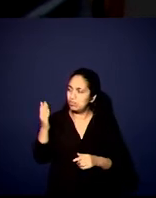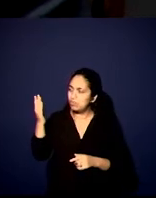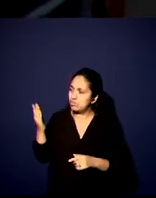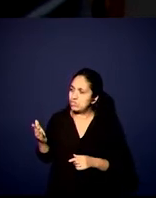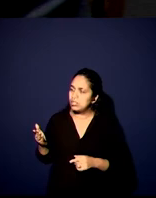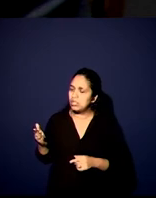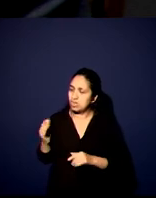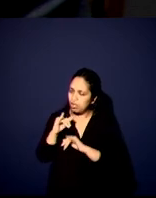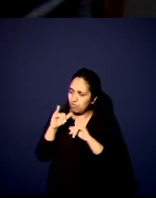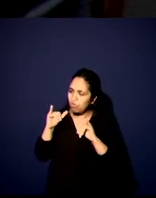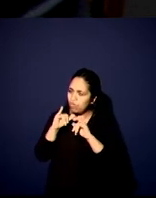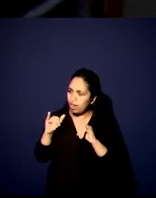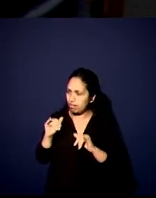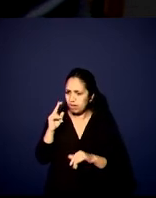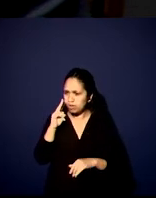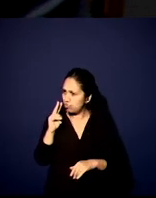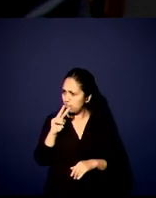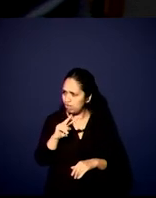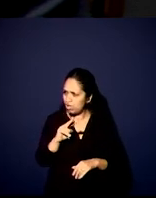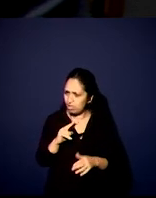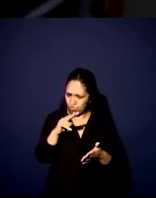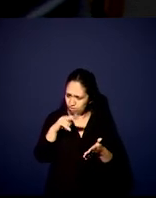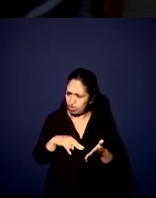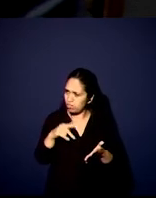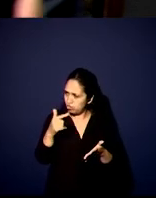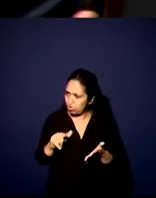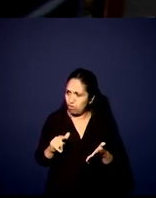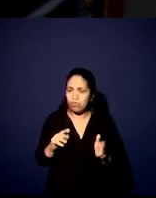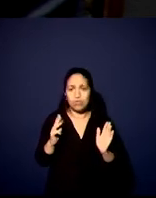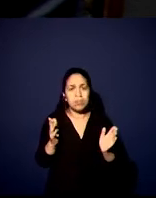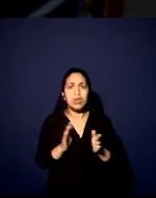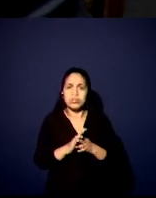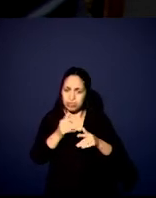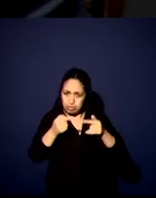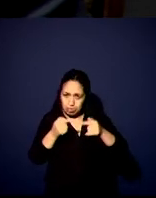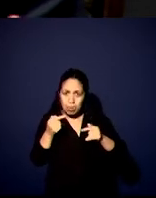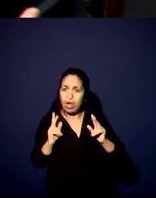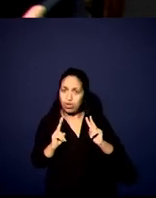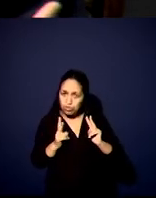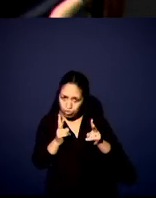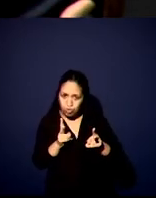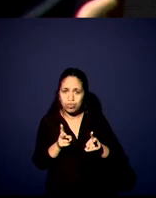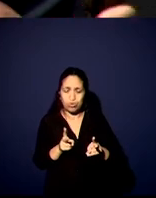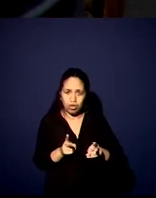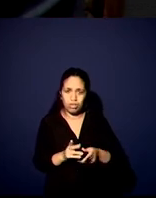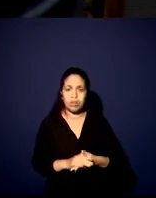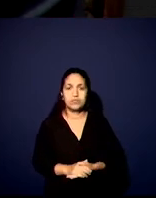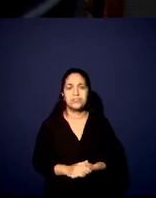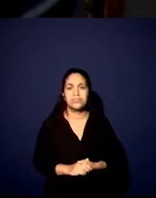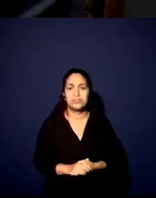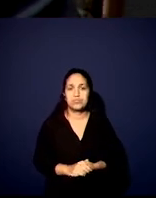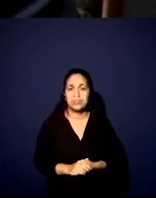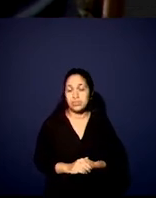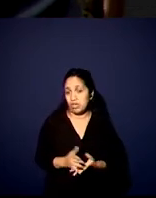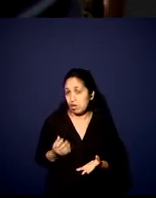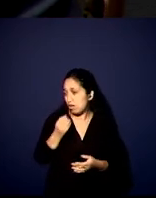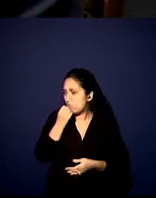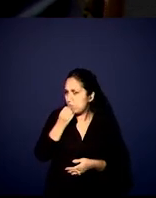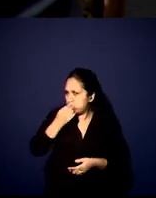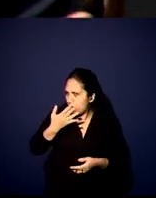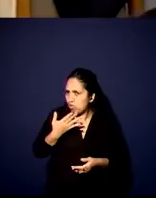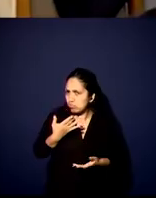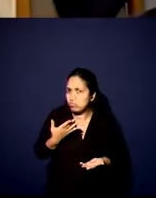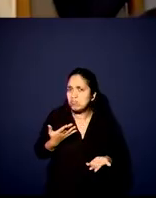não venha a possibilidade dela ser revista mas o debate vai continuar é um ganho institucional